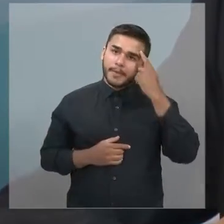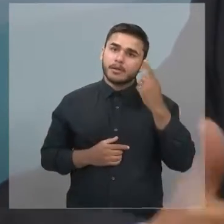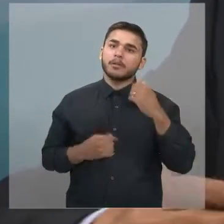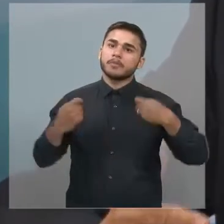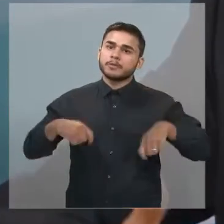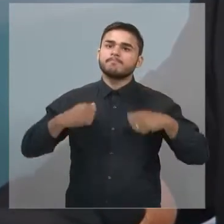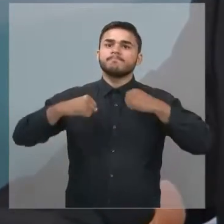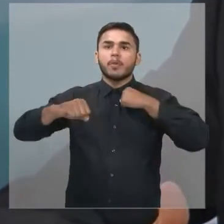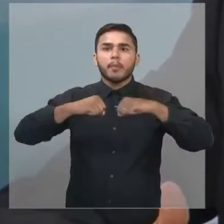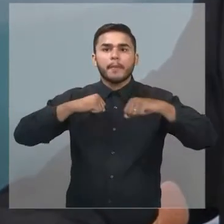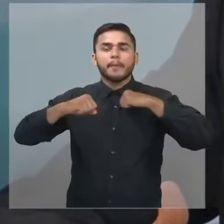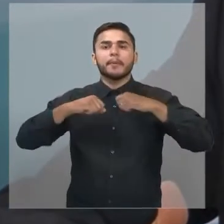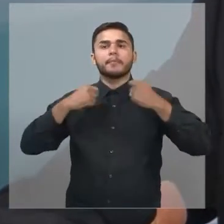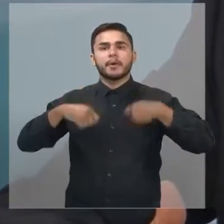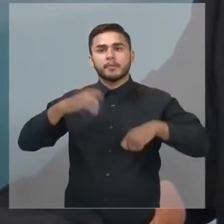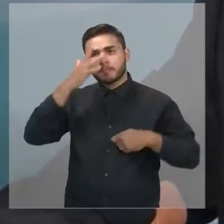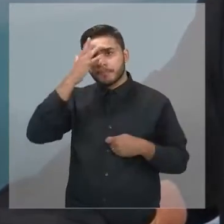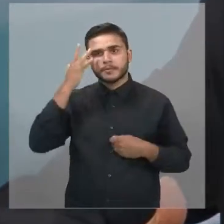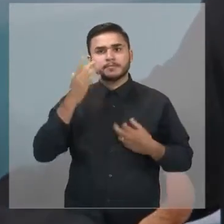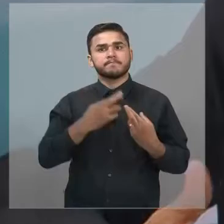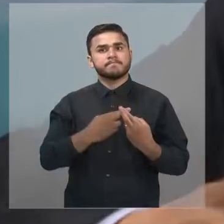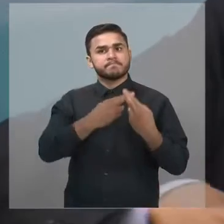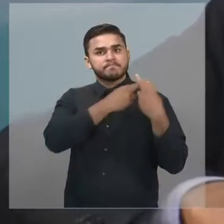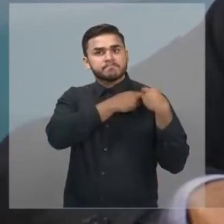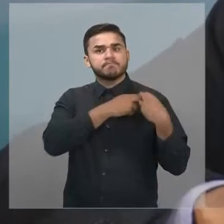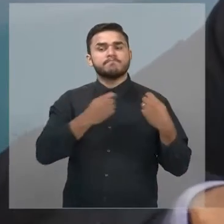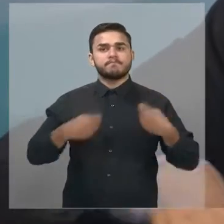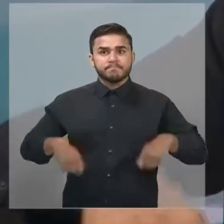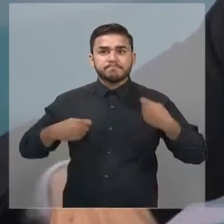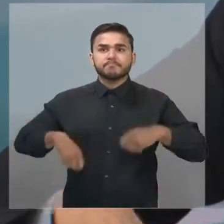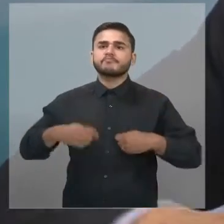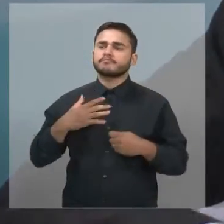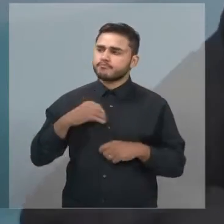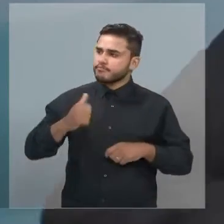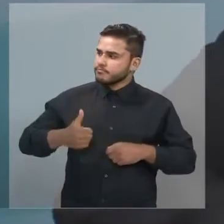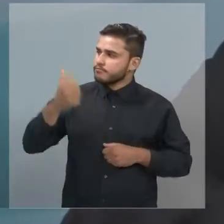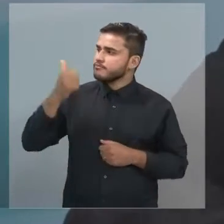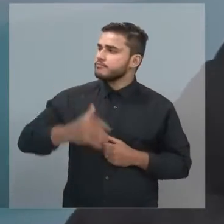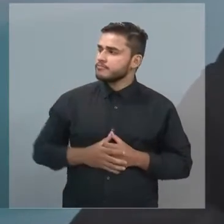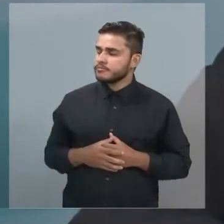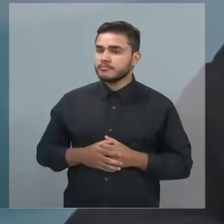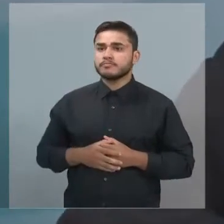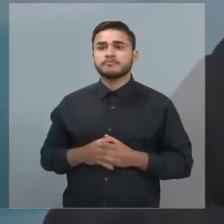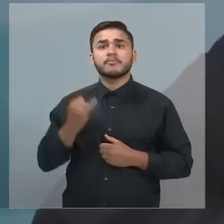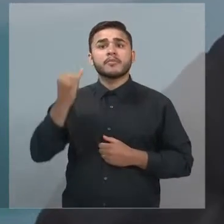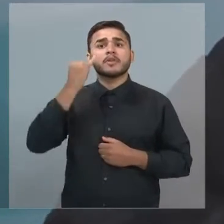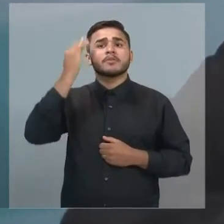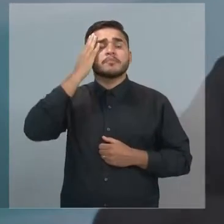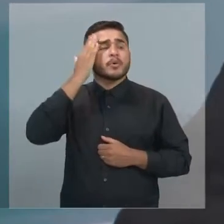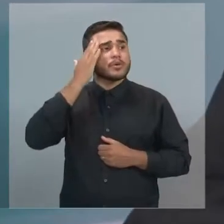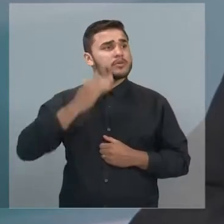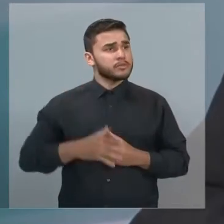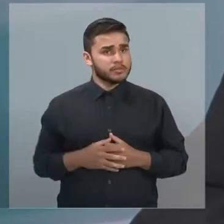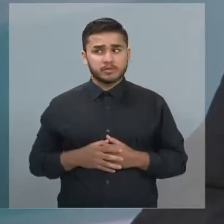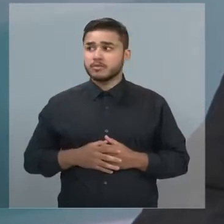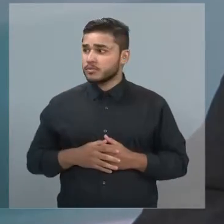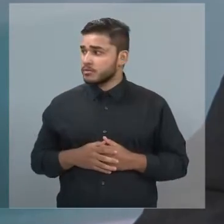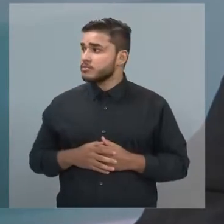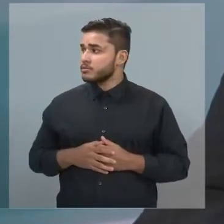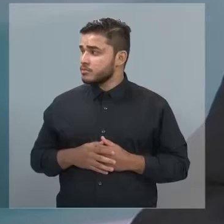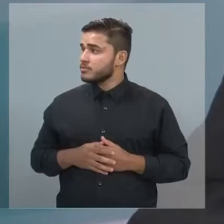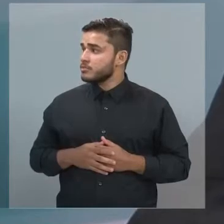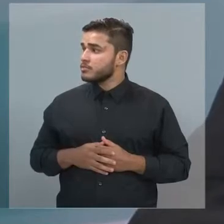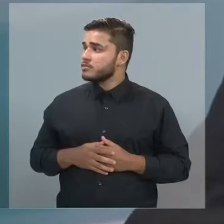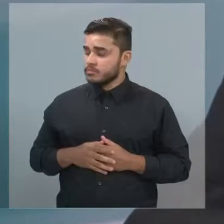um debate com pessoas responsáveis, que querem o bem, o que é o fundamental. Qual é a opção sexual do